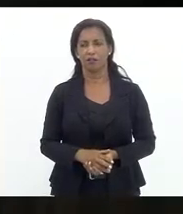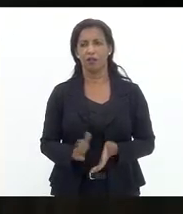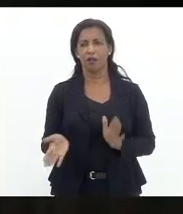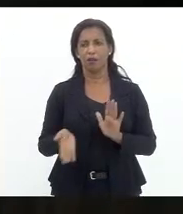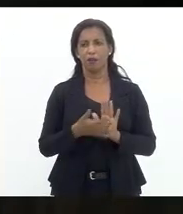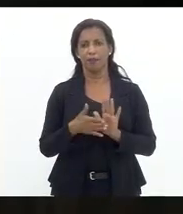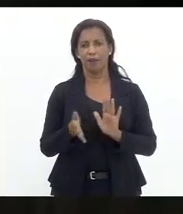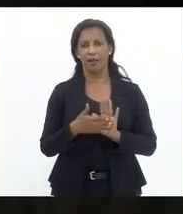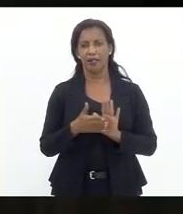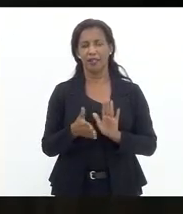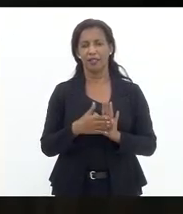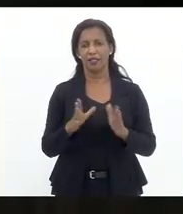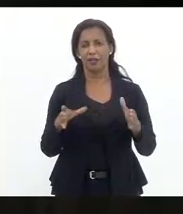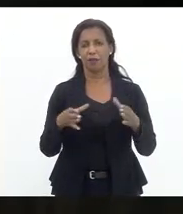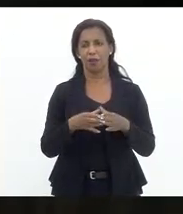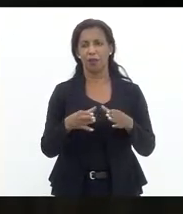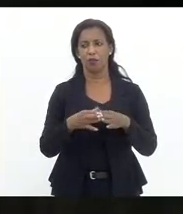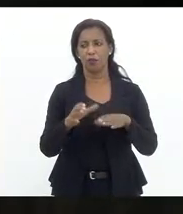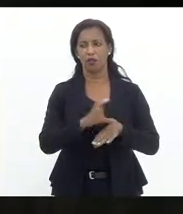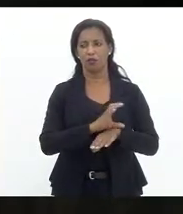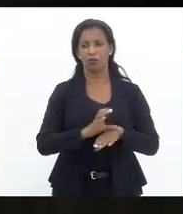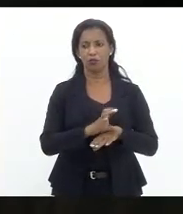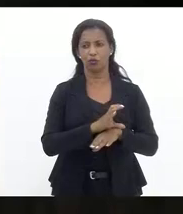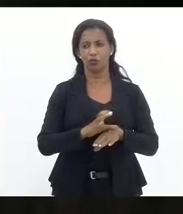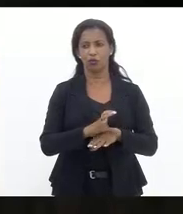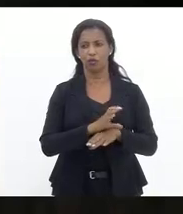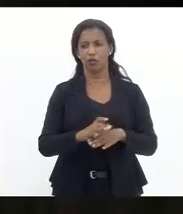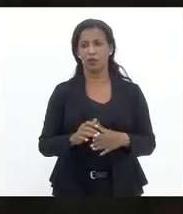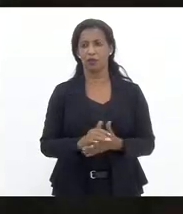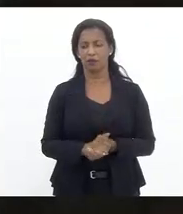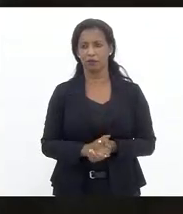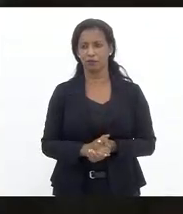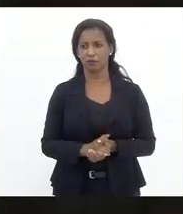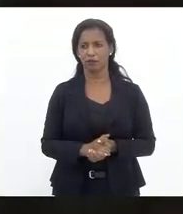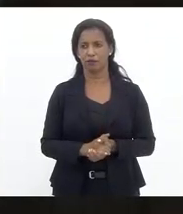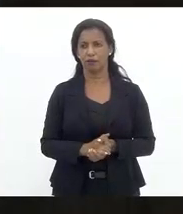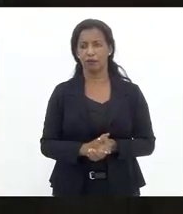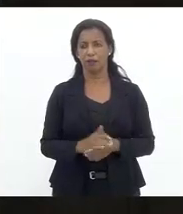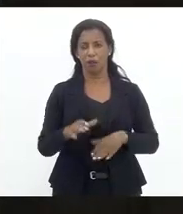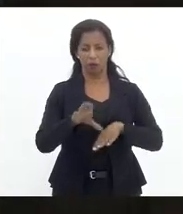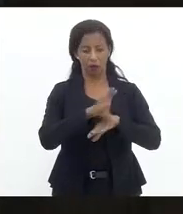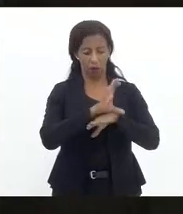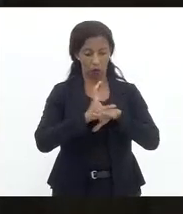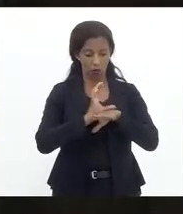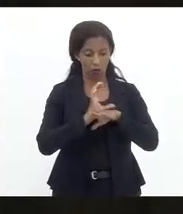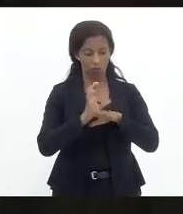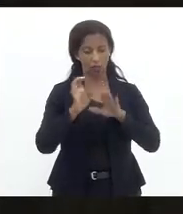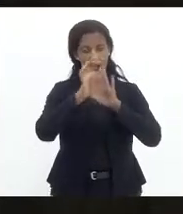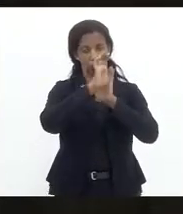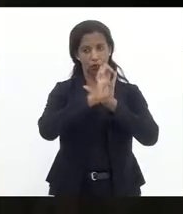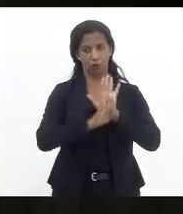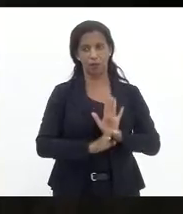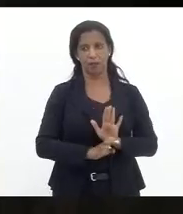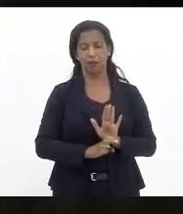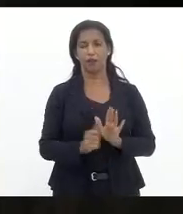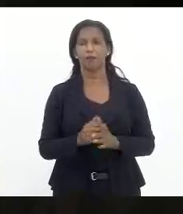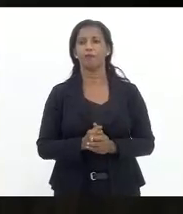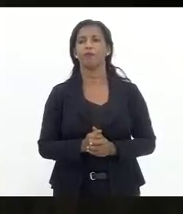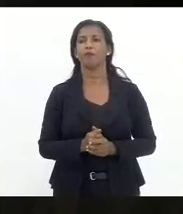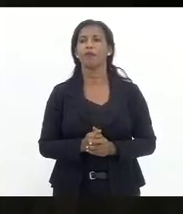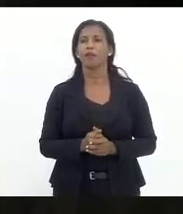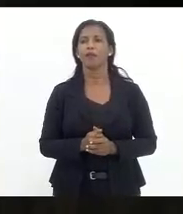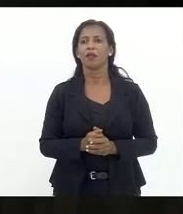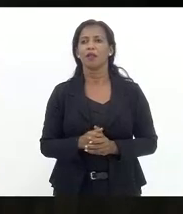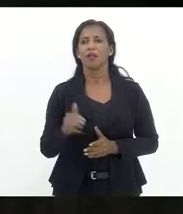para emitir parecer pela Comissão de Constituição e Justiça, deputado Márcio Pacheco. Parecer pela constitucionalidade com emendas, senhor presidente. Pela Comissão de Assuntos da